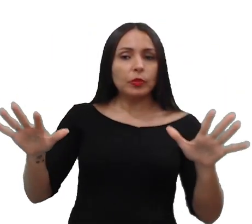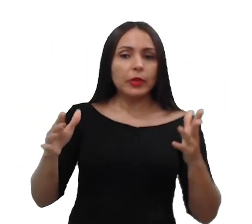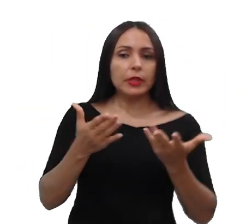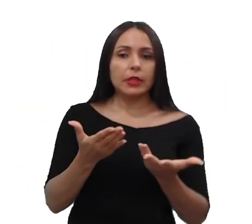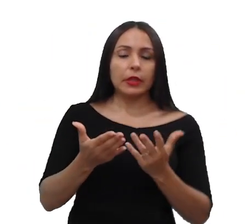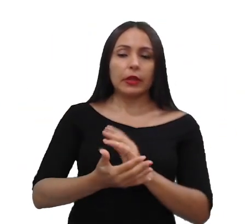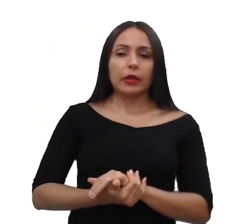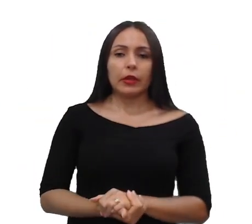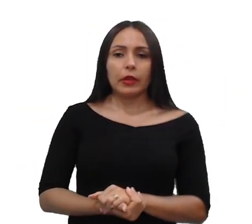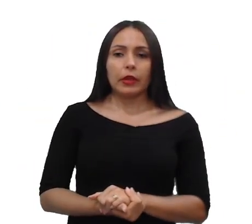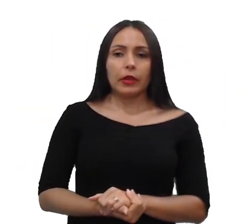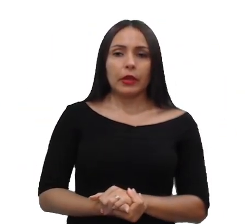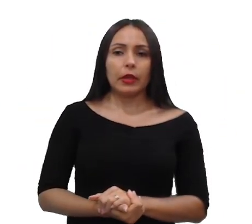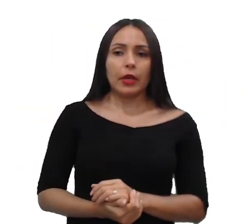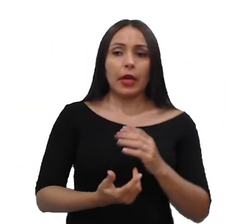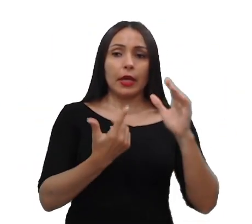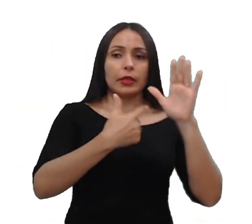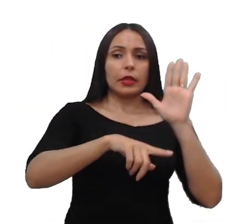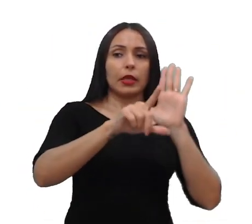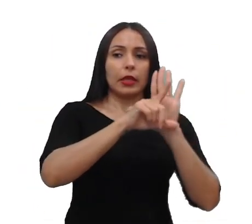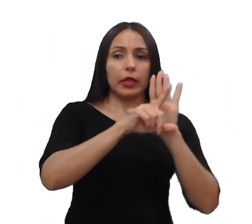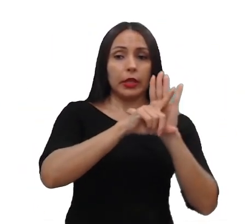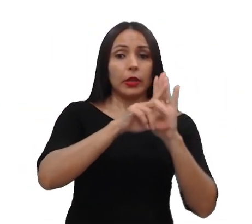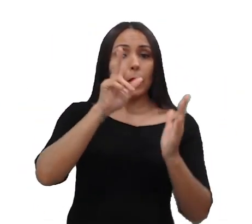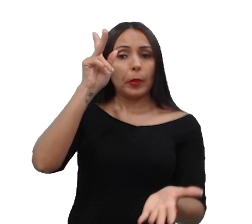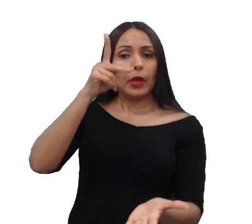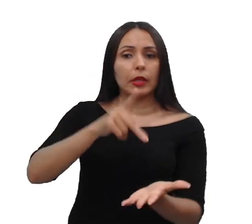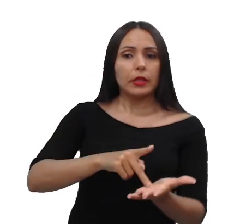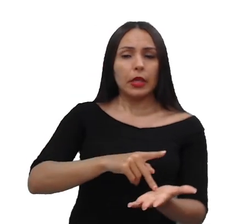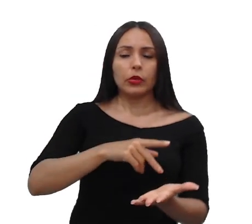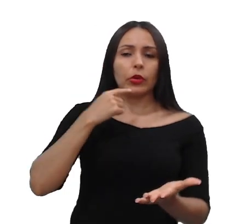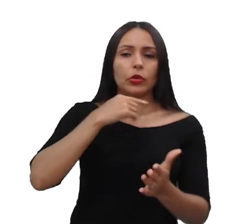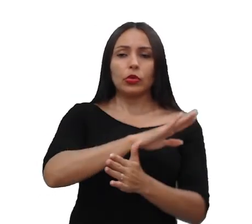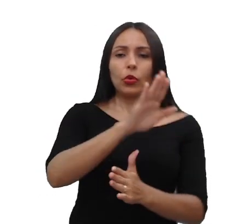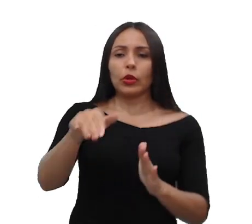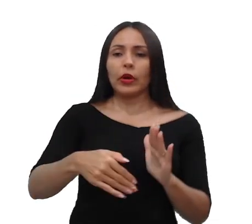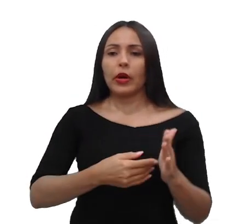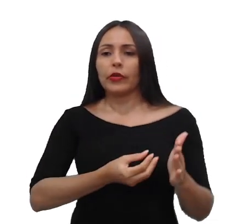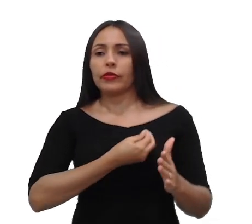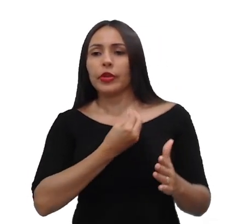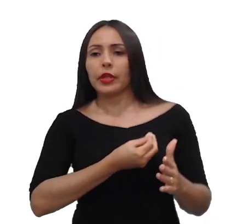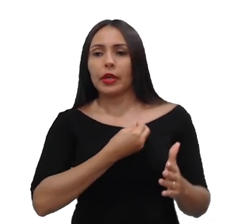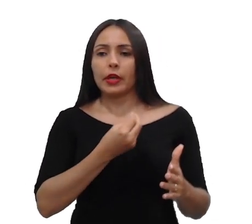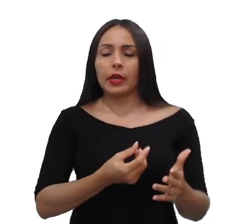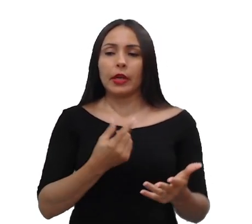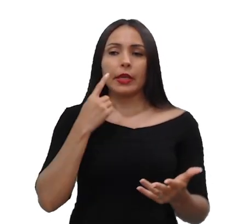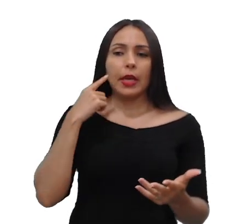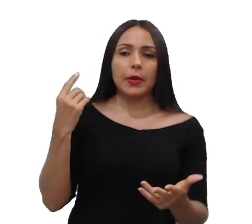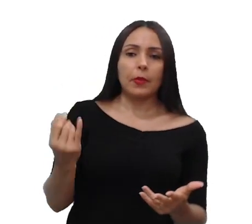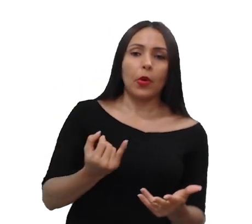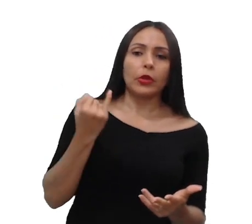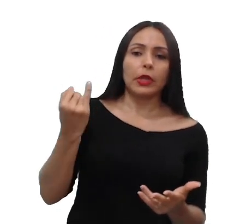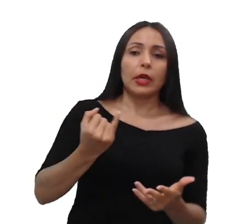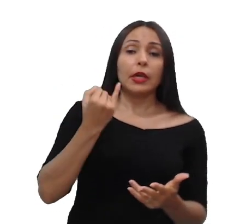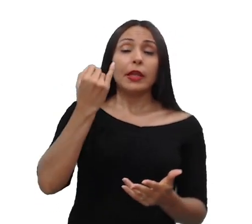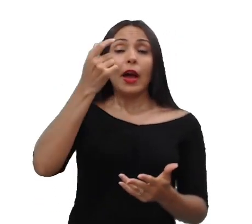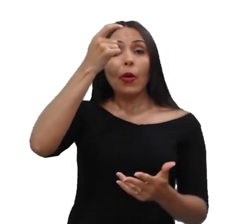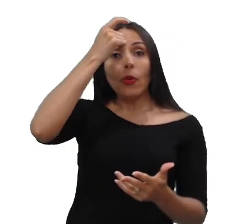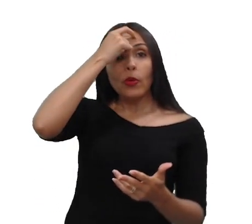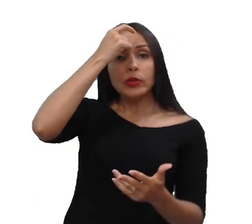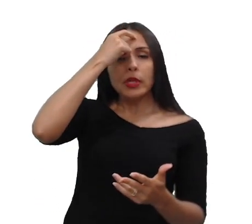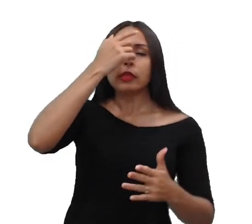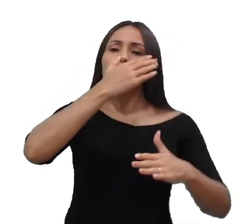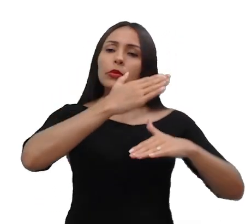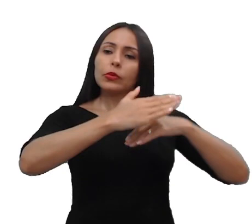Gestalt. Essas leis estão presentes em todo momento da nossa vida cotidiana e é interessante ter a consciência